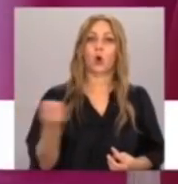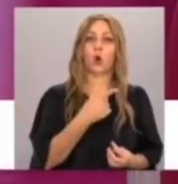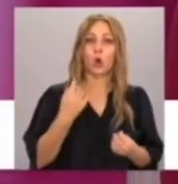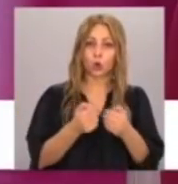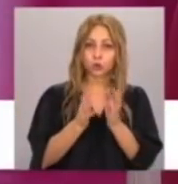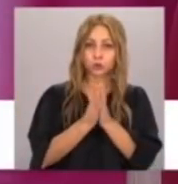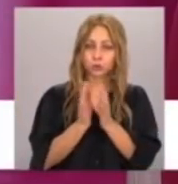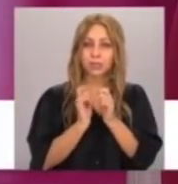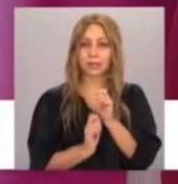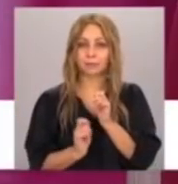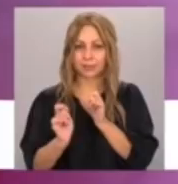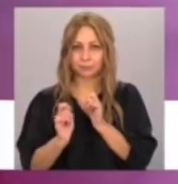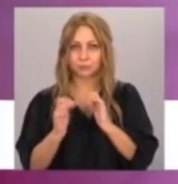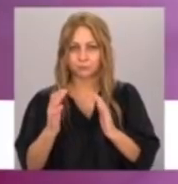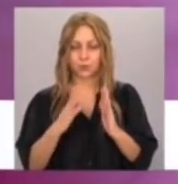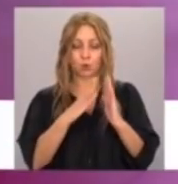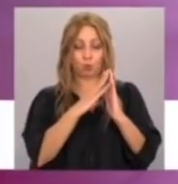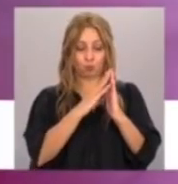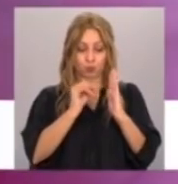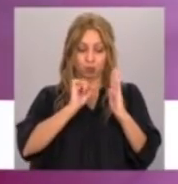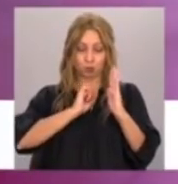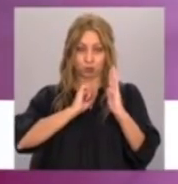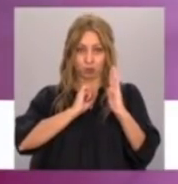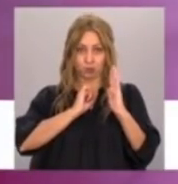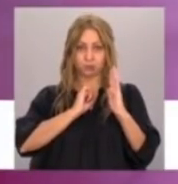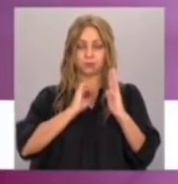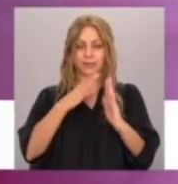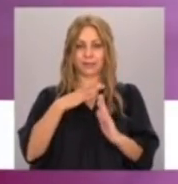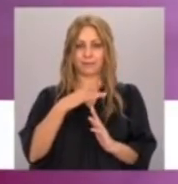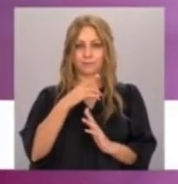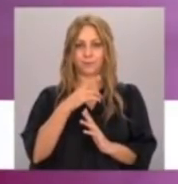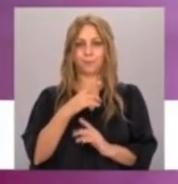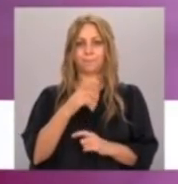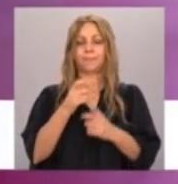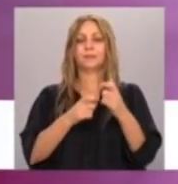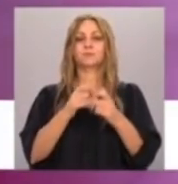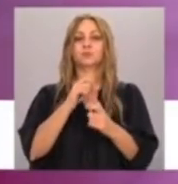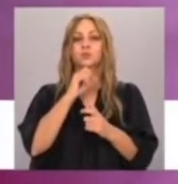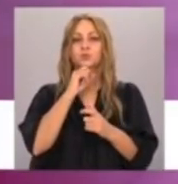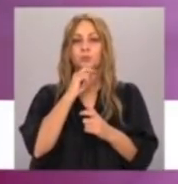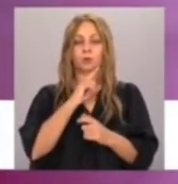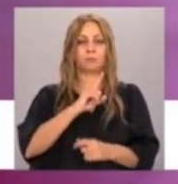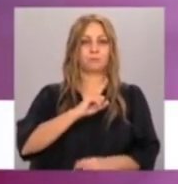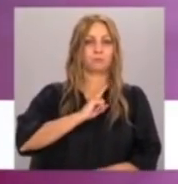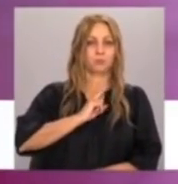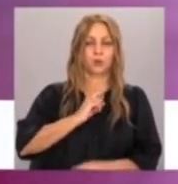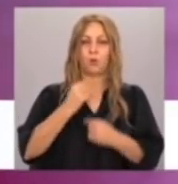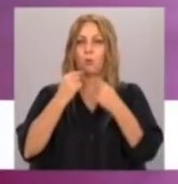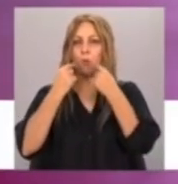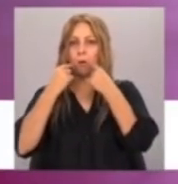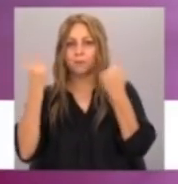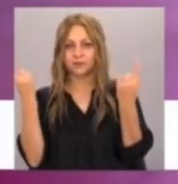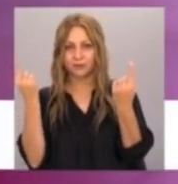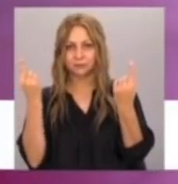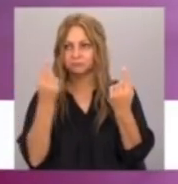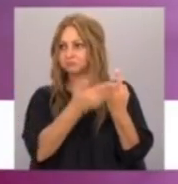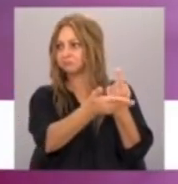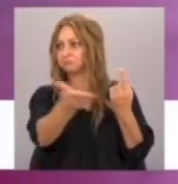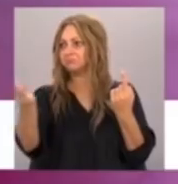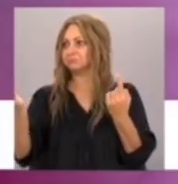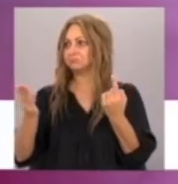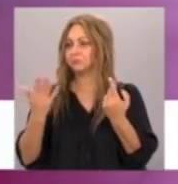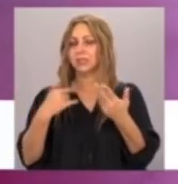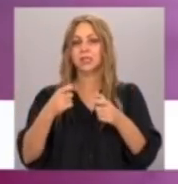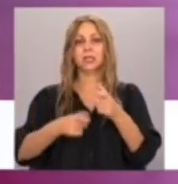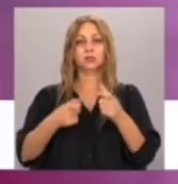contribuintes o nosso modelo pretende é que os pescadores possam ser de qualquer natureza públicos privados ou sociais e são as pessoas que